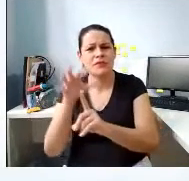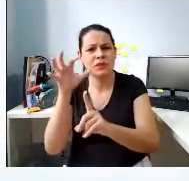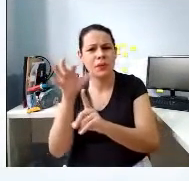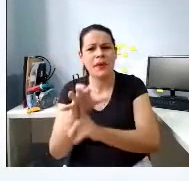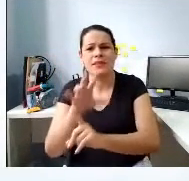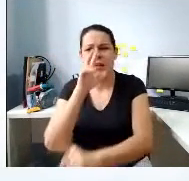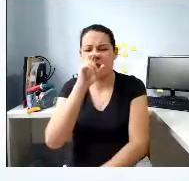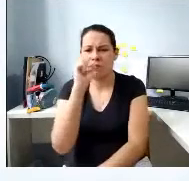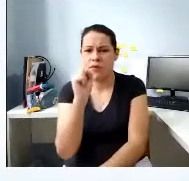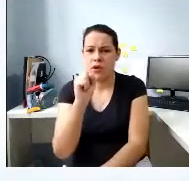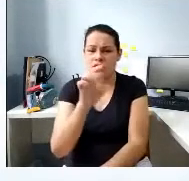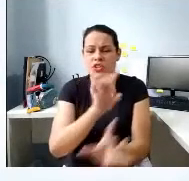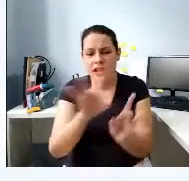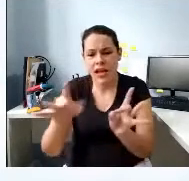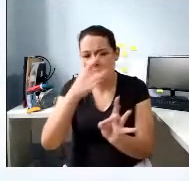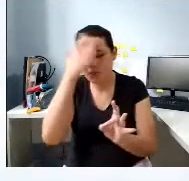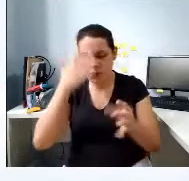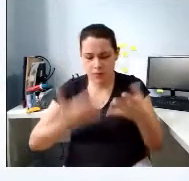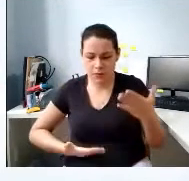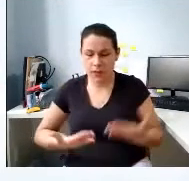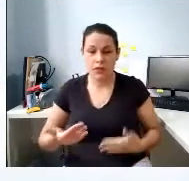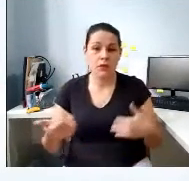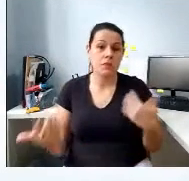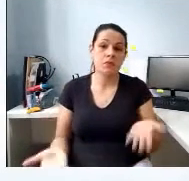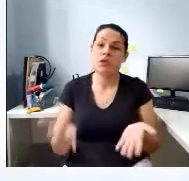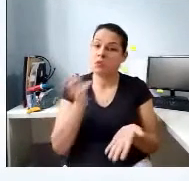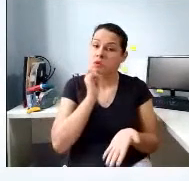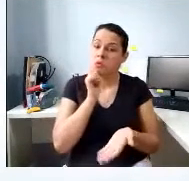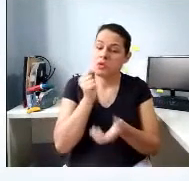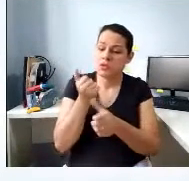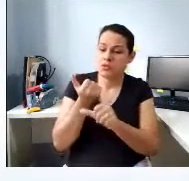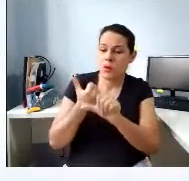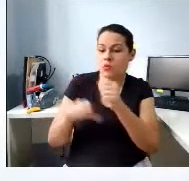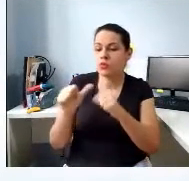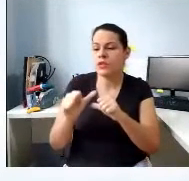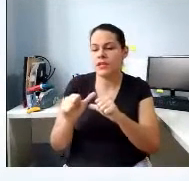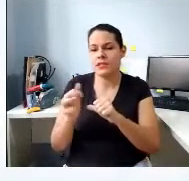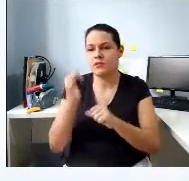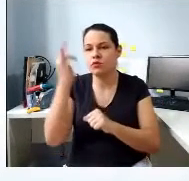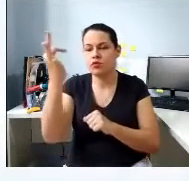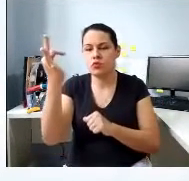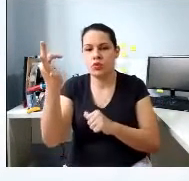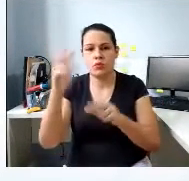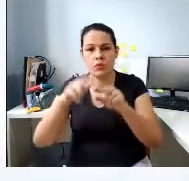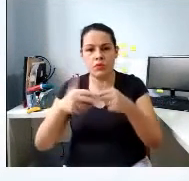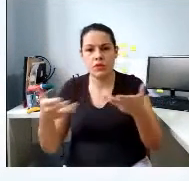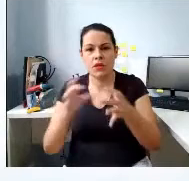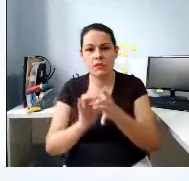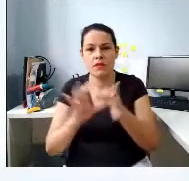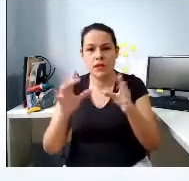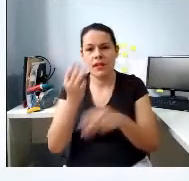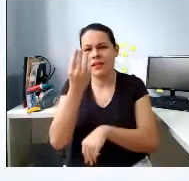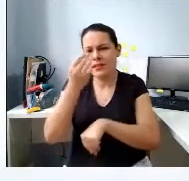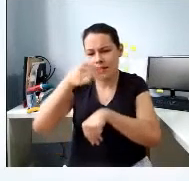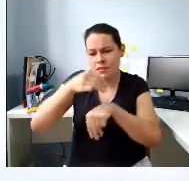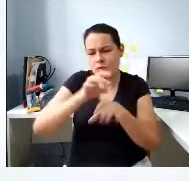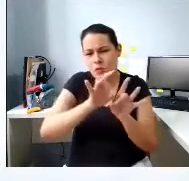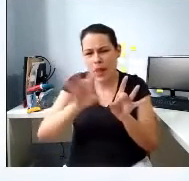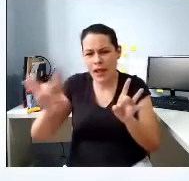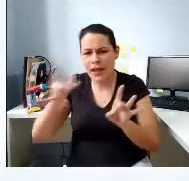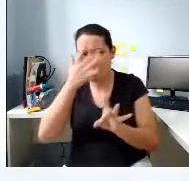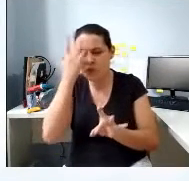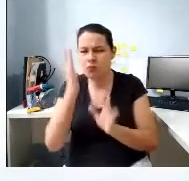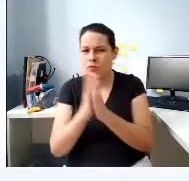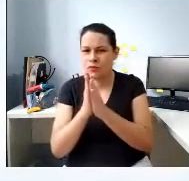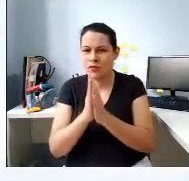impactar os trabalhadores, de repente uma mudança de cenário, tá? Então nós vamos deixar aqui agora 3 minutos para cada um fazer um